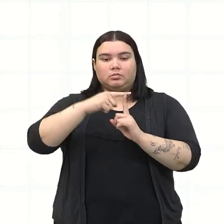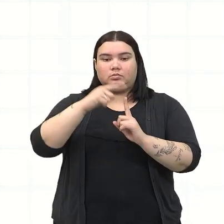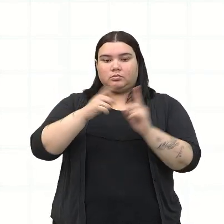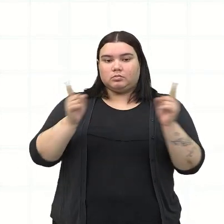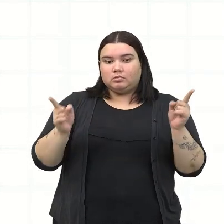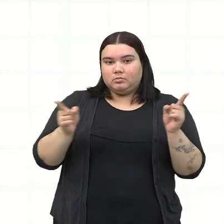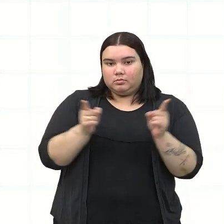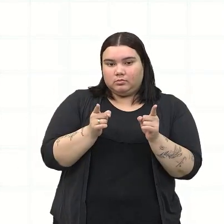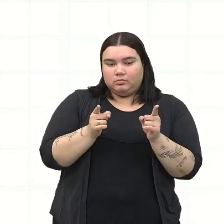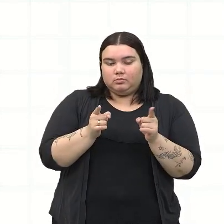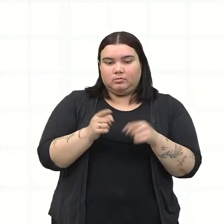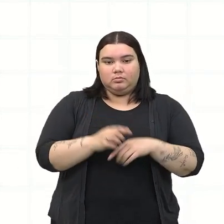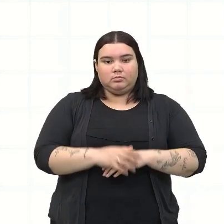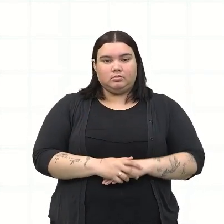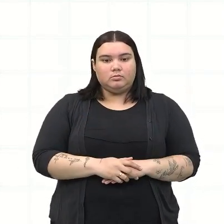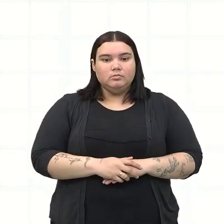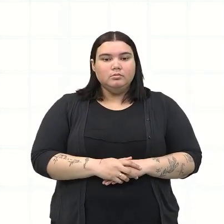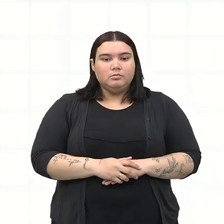abreviada, olha só.